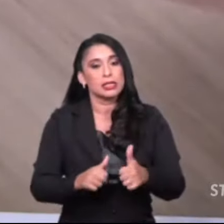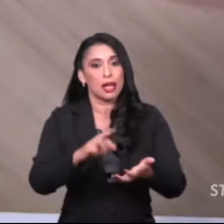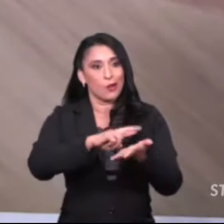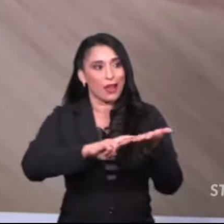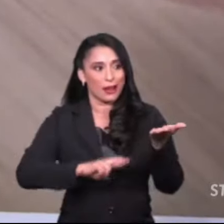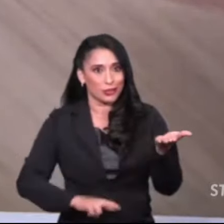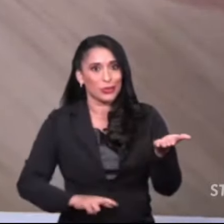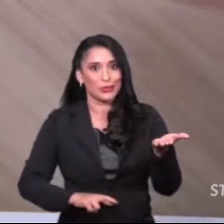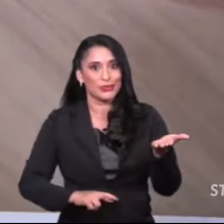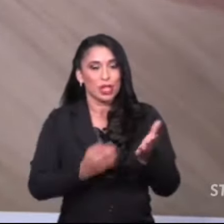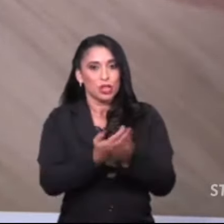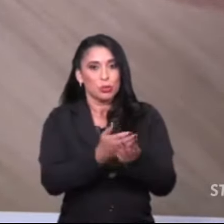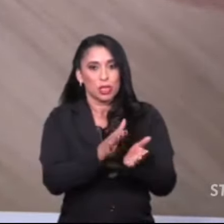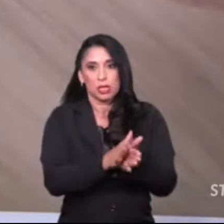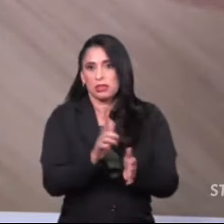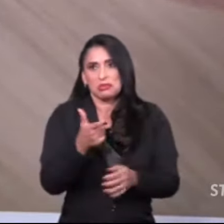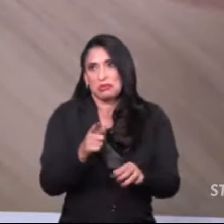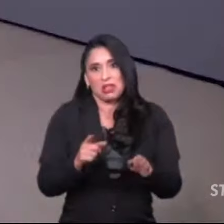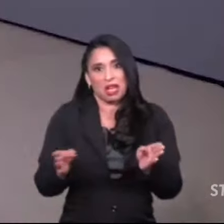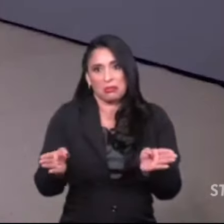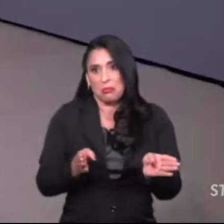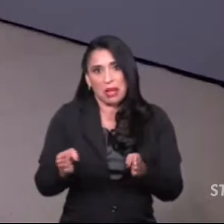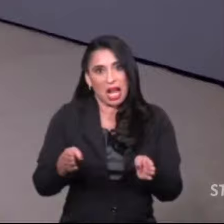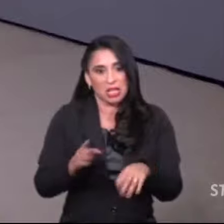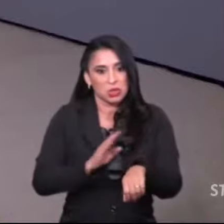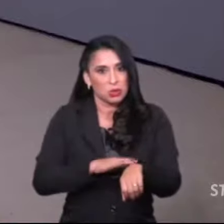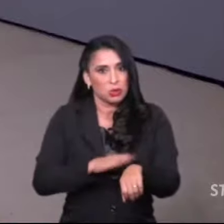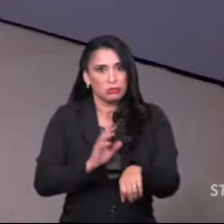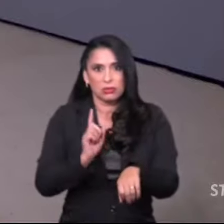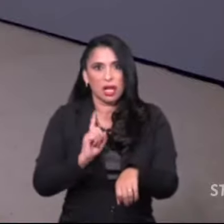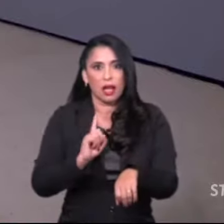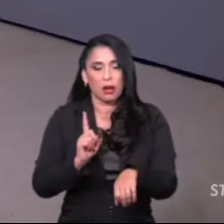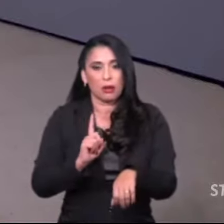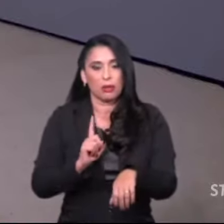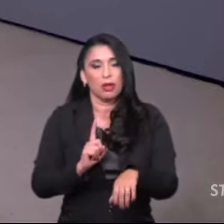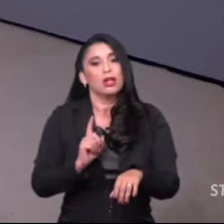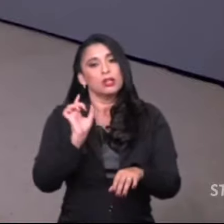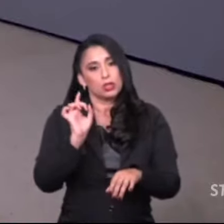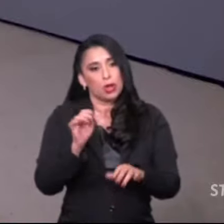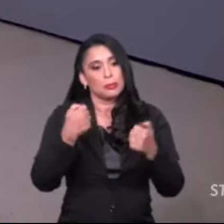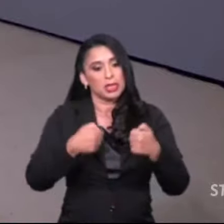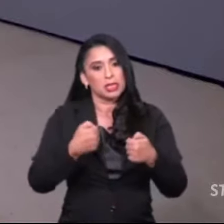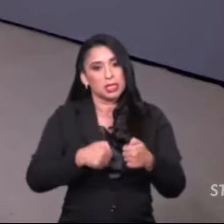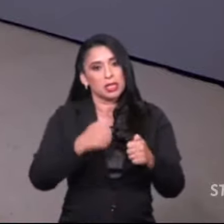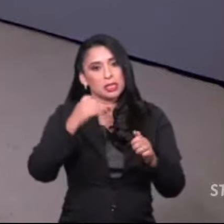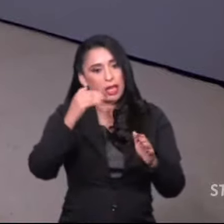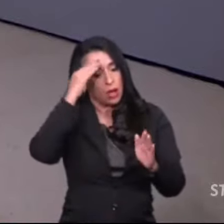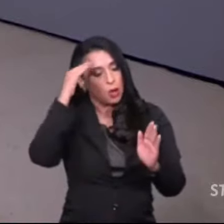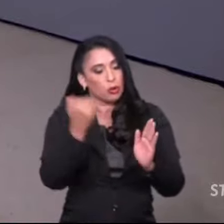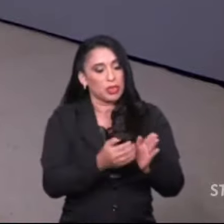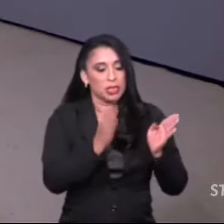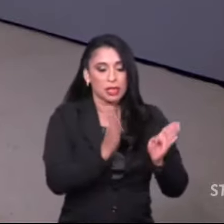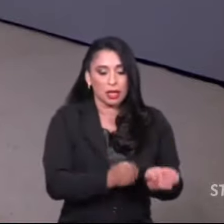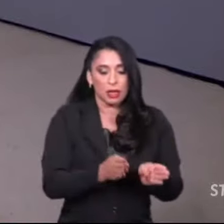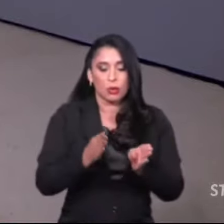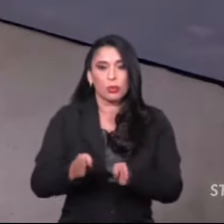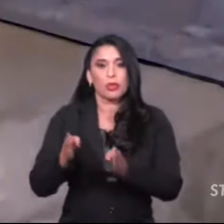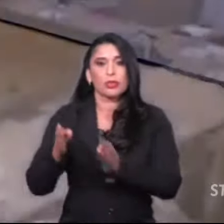relator. Então, não existe um prazo para que ele seja, para que estude, mas sim o cumprimento do devido processo legal. Bacana. Vamos direto, então,